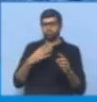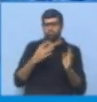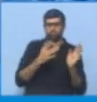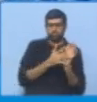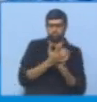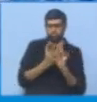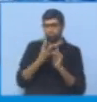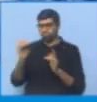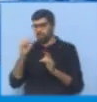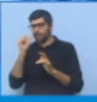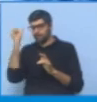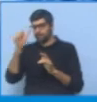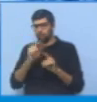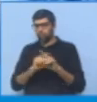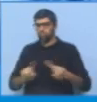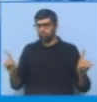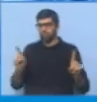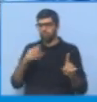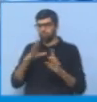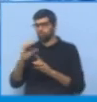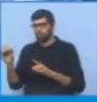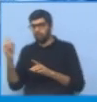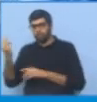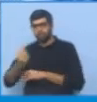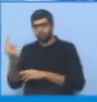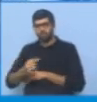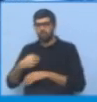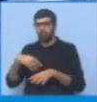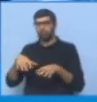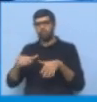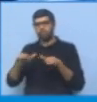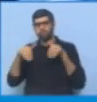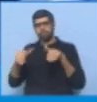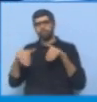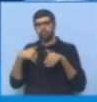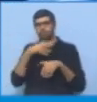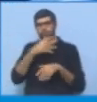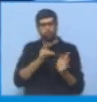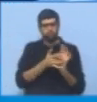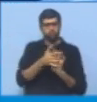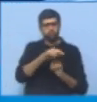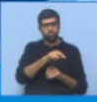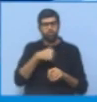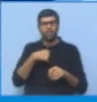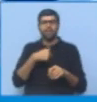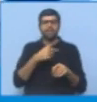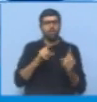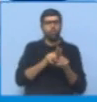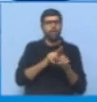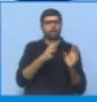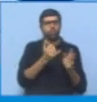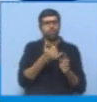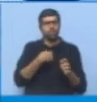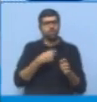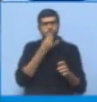Batista. João Batista era um homem da austeridade, de jejuns e de abstinências. Até iam dizer a Jesus, mas porquê é que tu e os teus discípulos não jejuam como os de João?